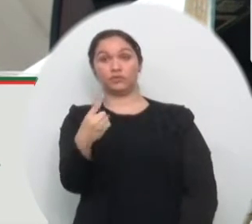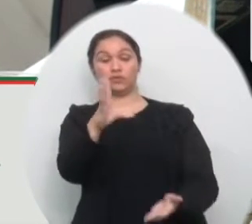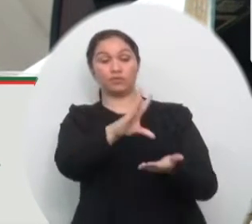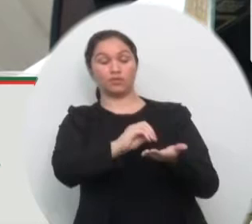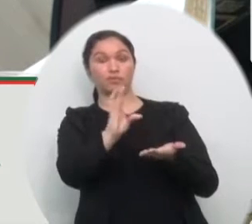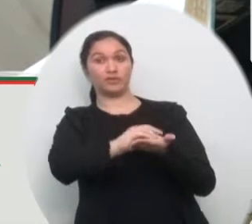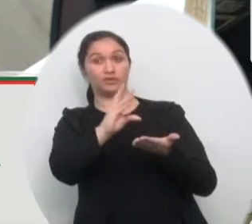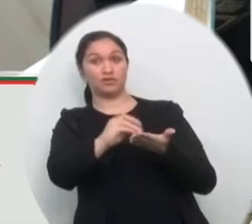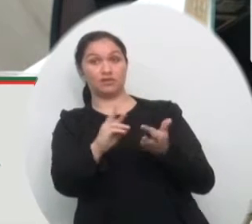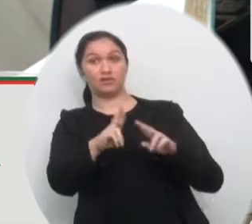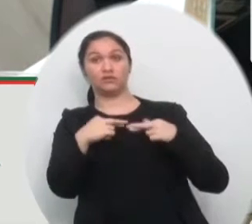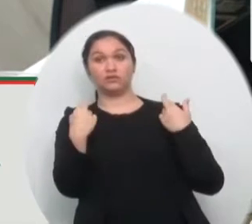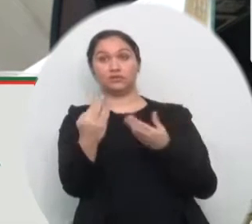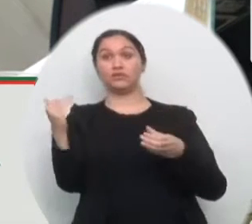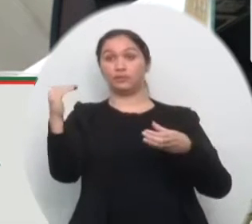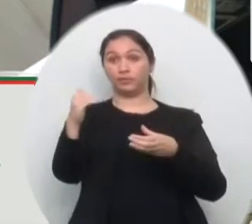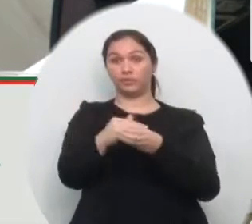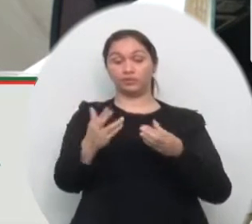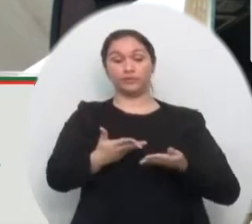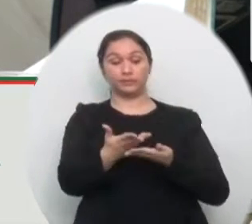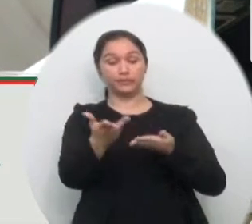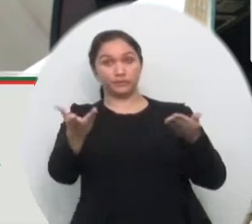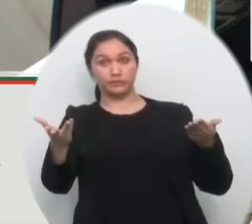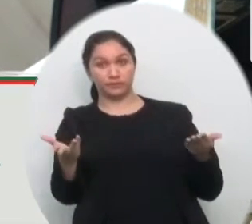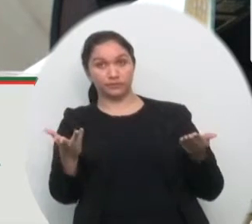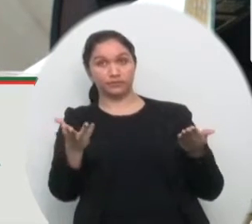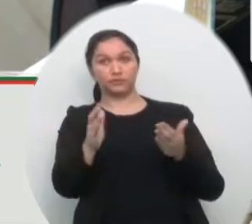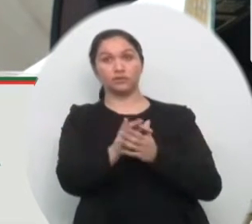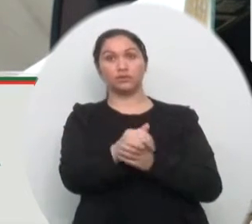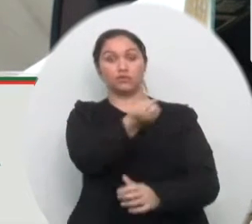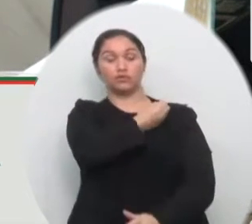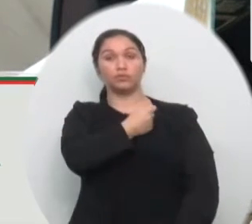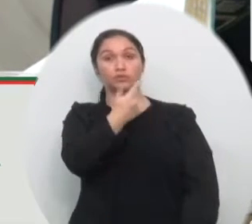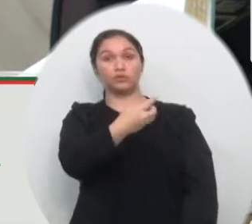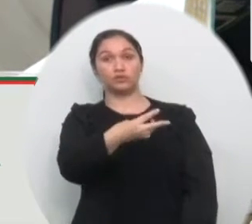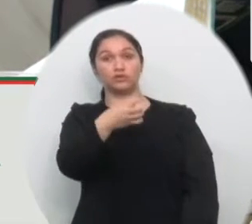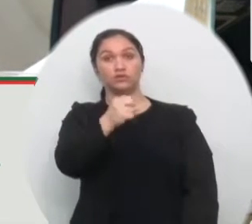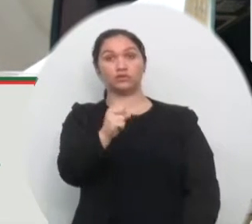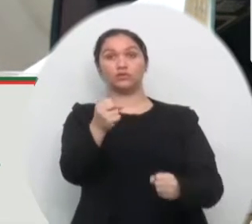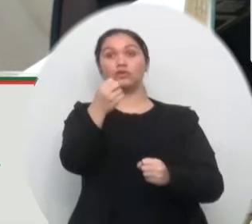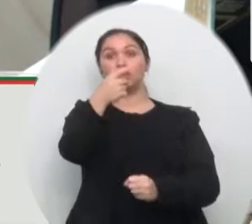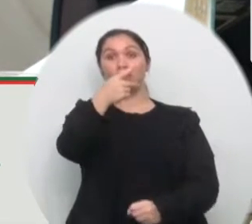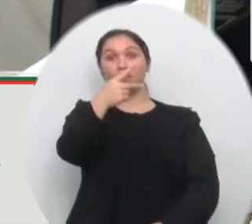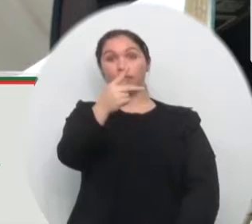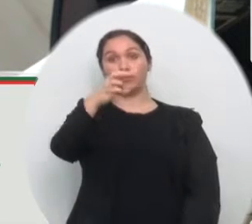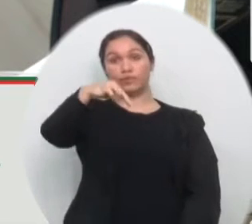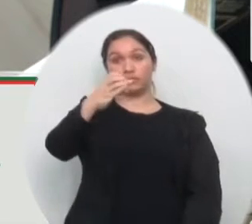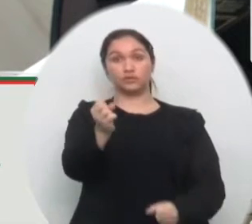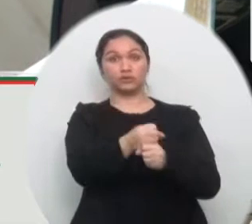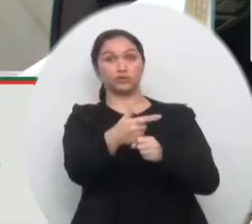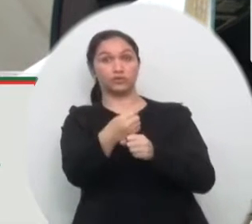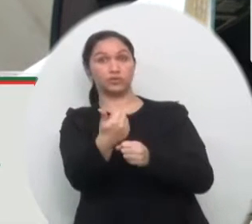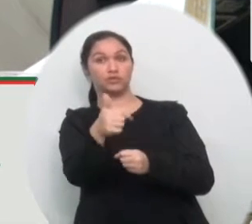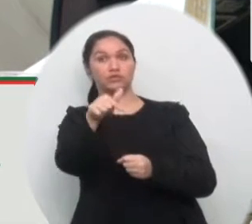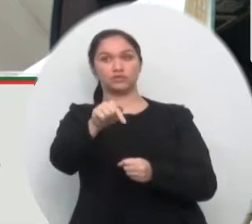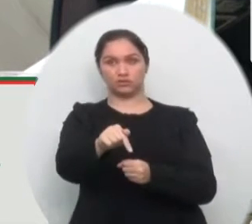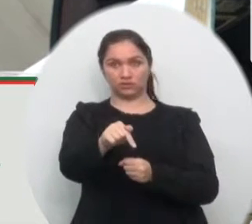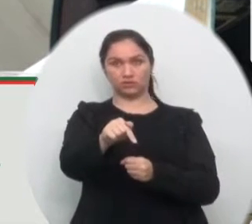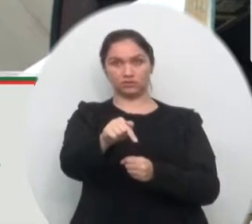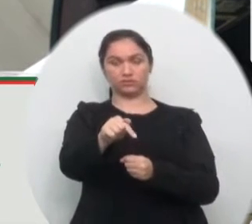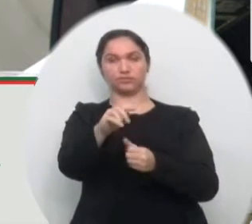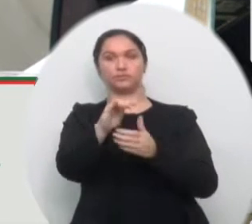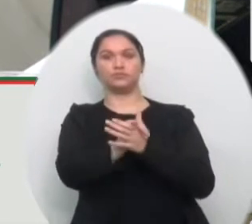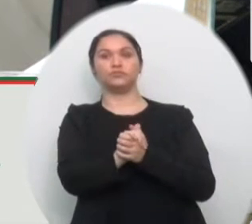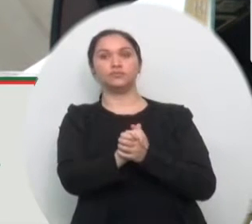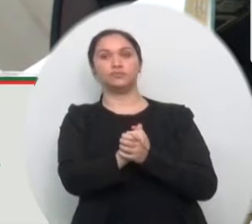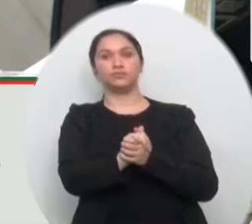sessão, processo licitatório 238 da Prefeitura de 2017, referente à manutenção elétrica